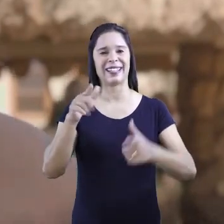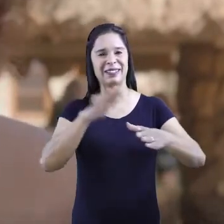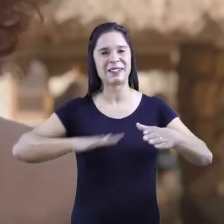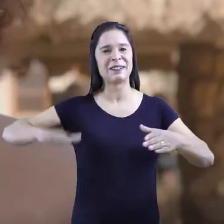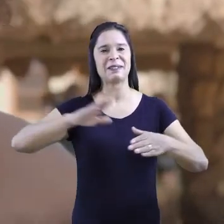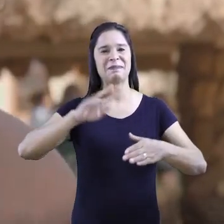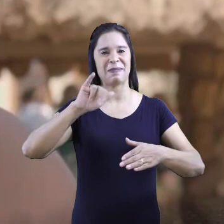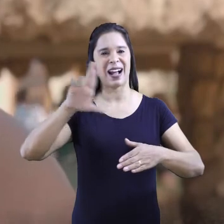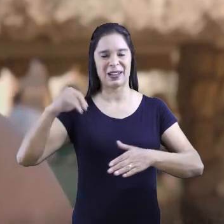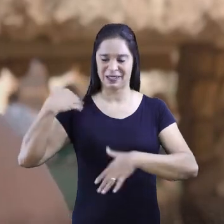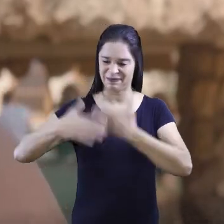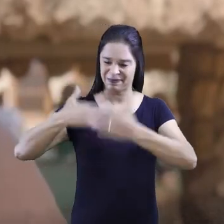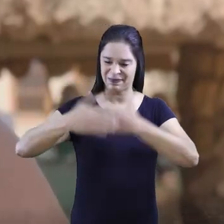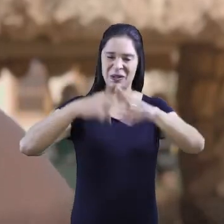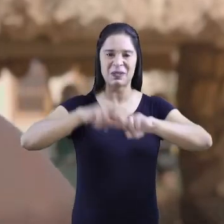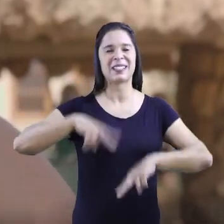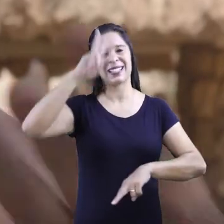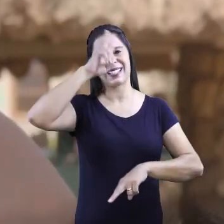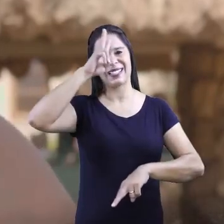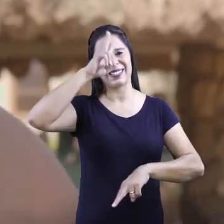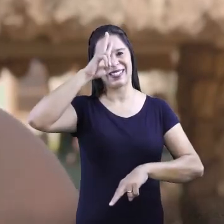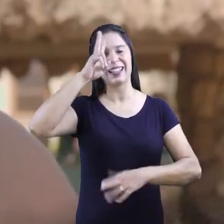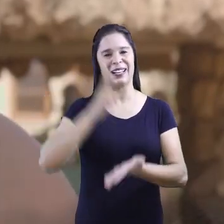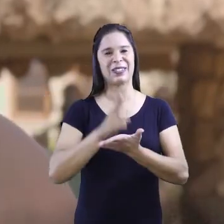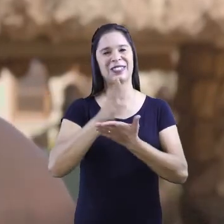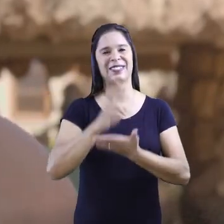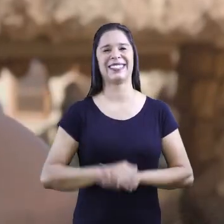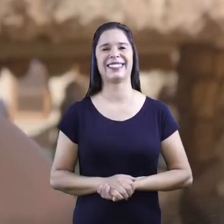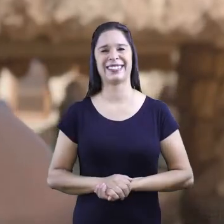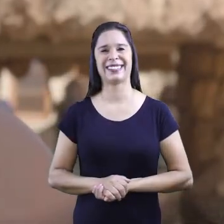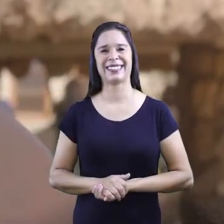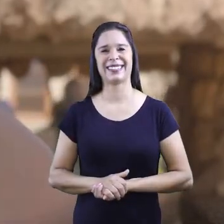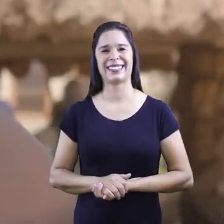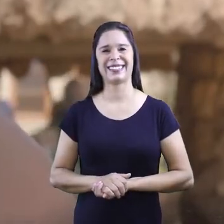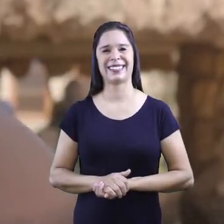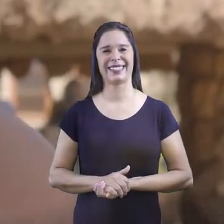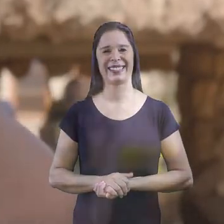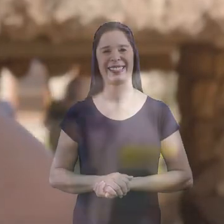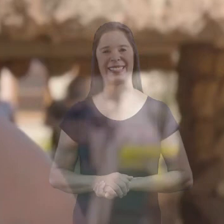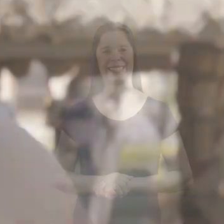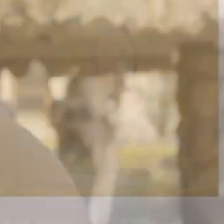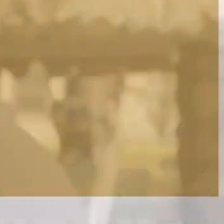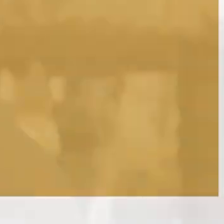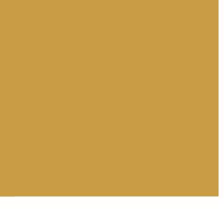um privilégio o bairro da estação por todo esse processo histórico, porque ele passou e passa, né?